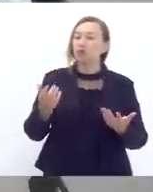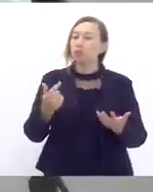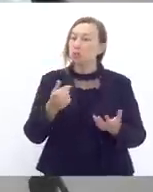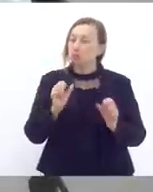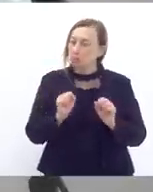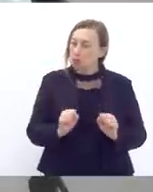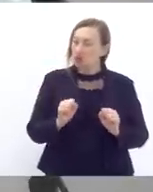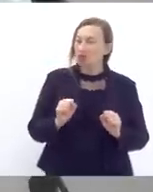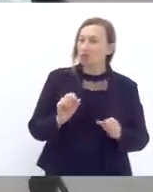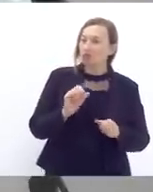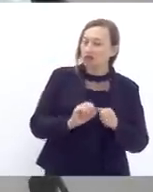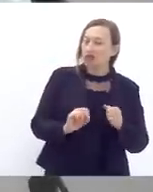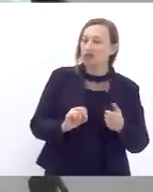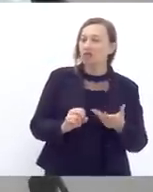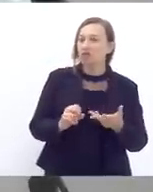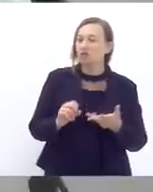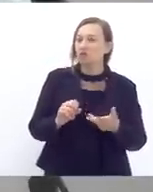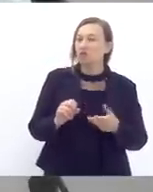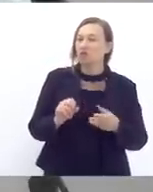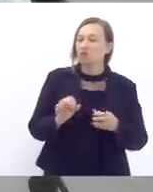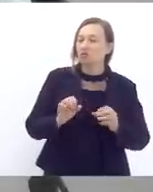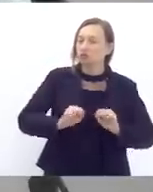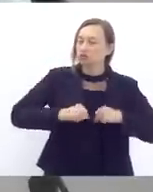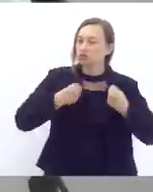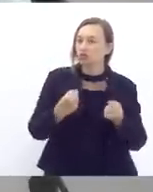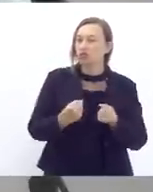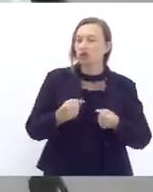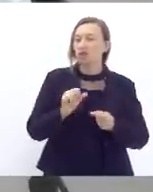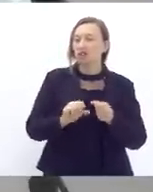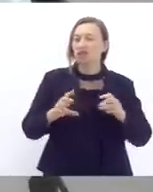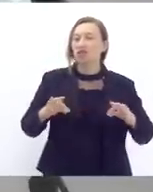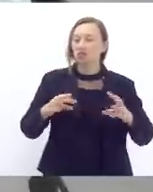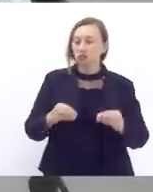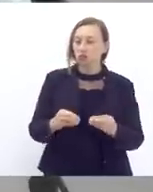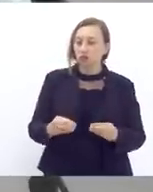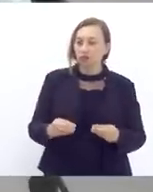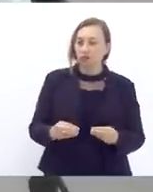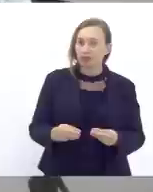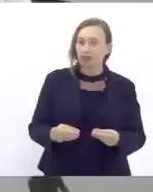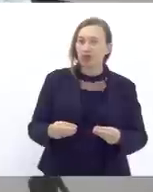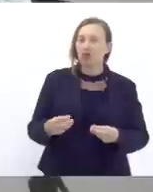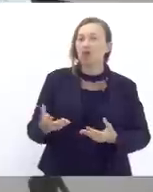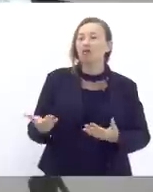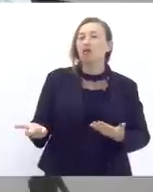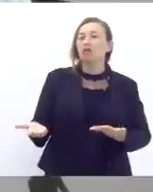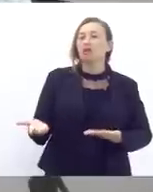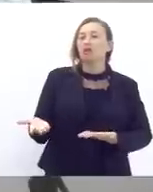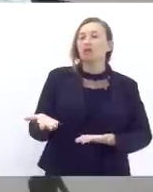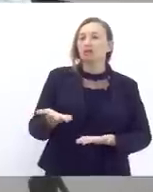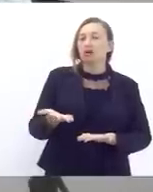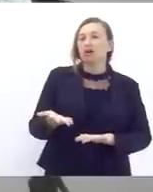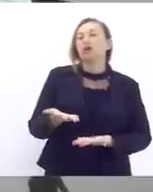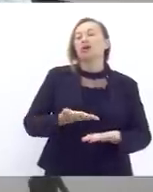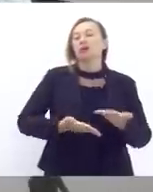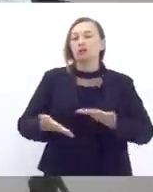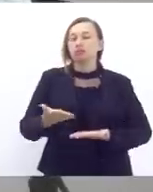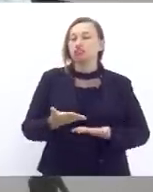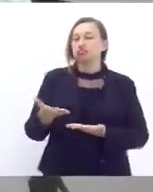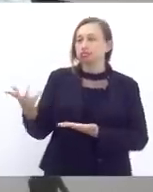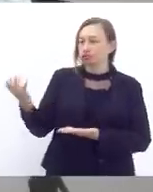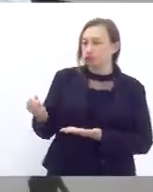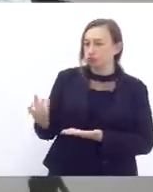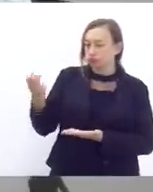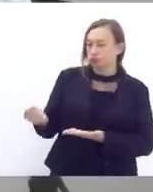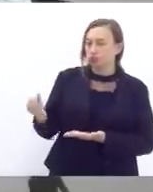nós vamos tentar ao máximo solucionar ativo aposentado pensionista